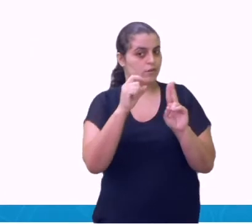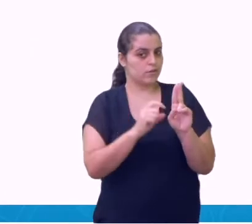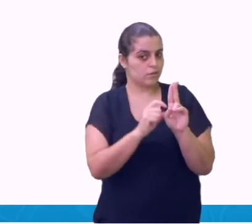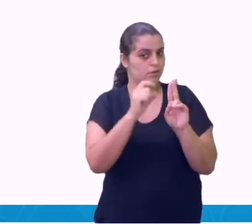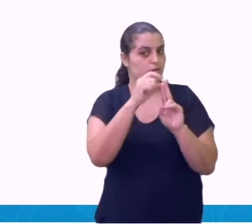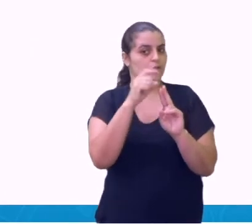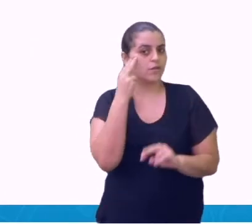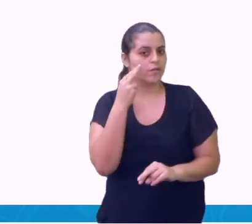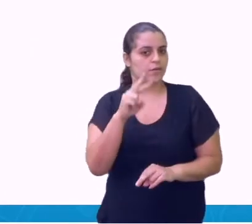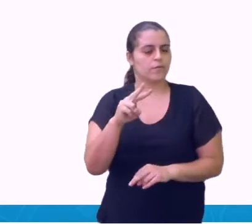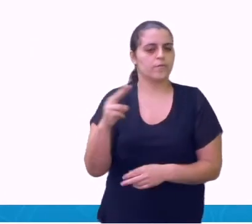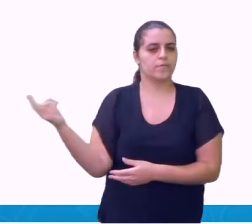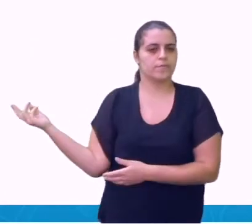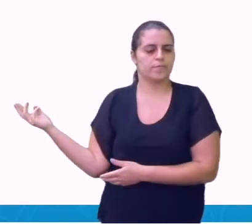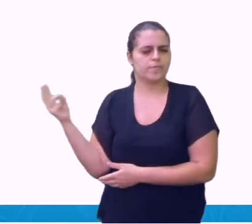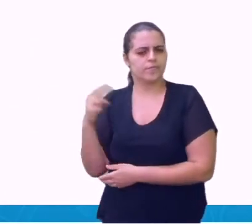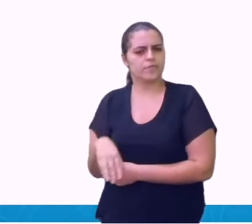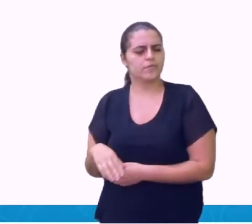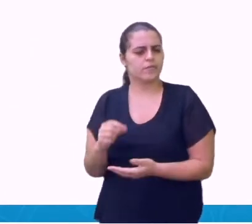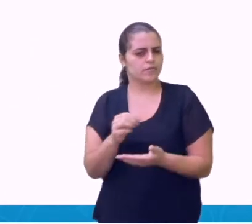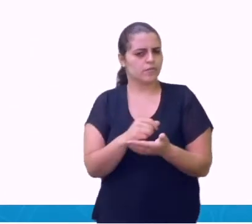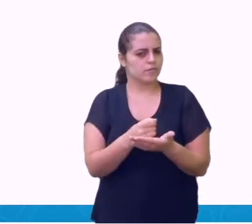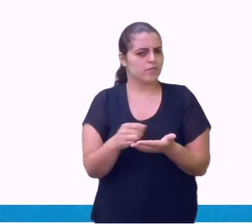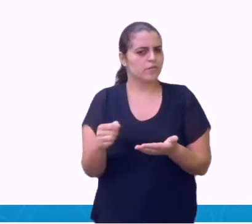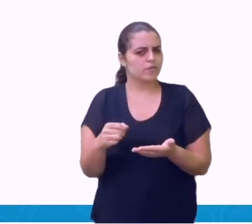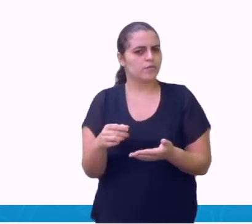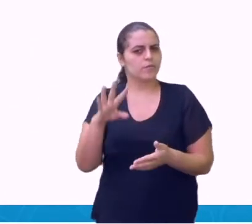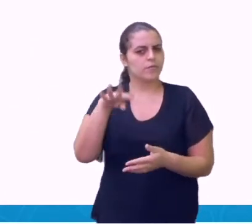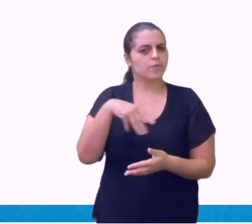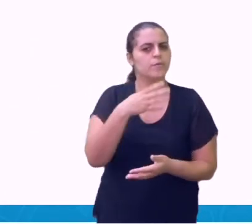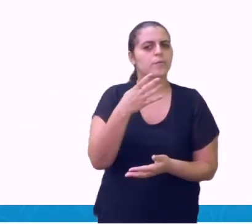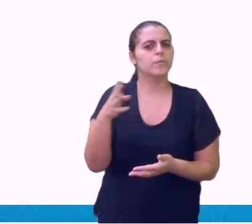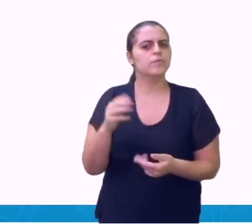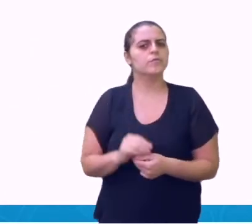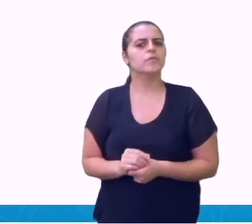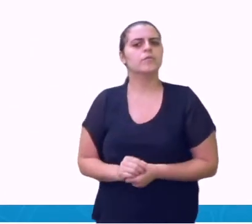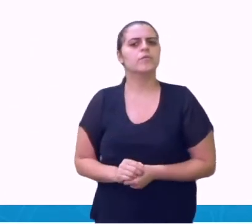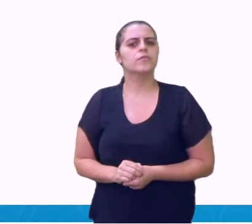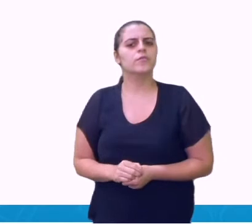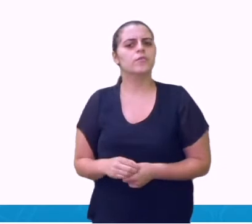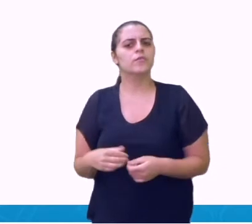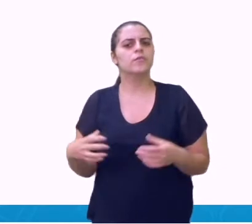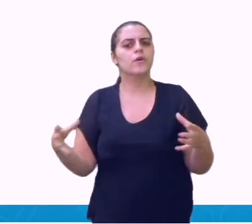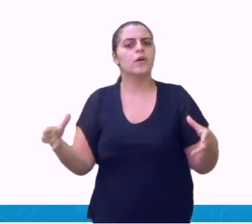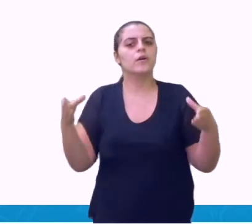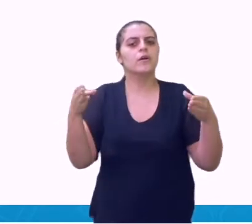dezena. Estão aí com sua caixa matemática? Todos estão com a caixa